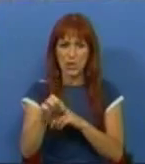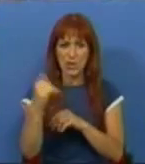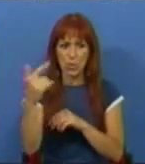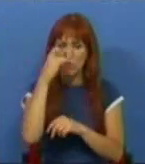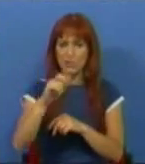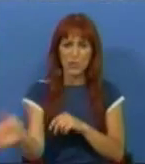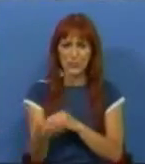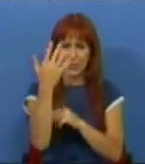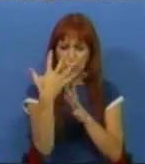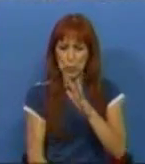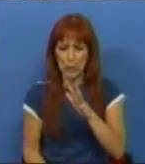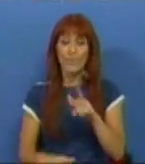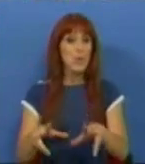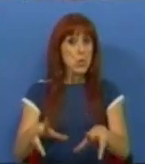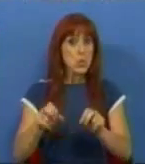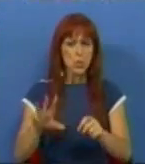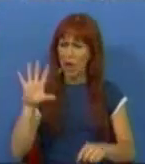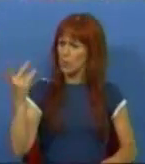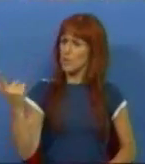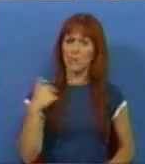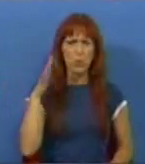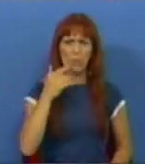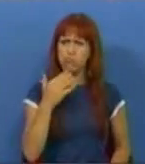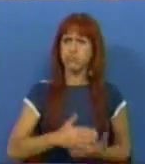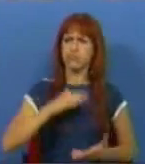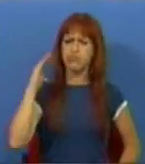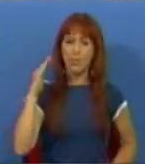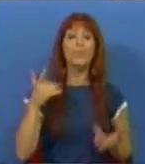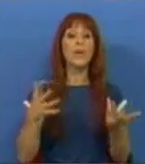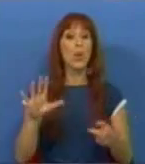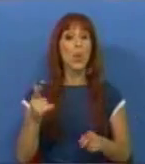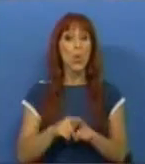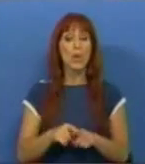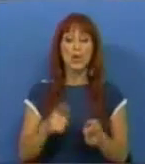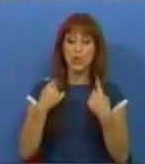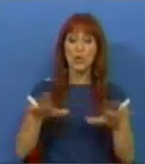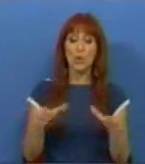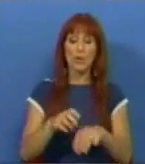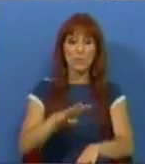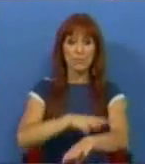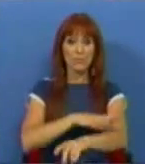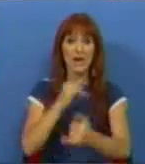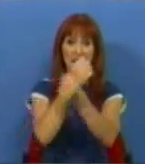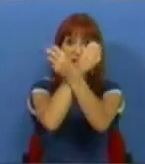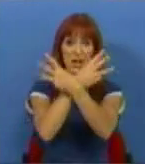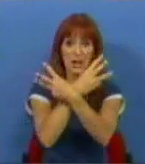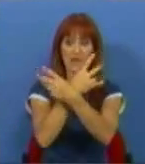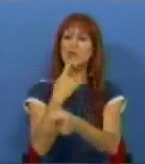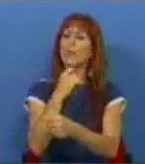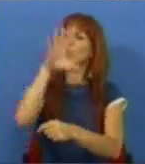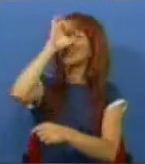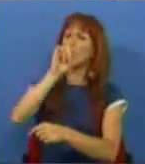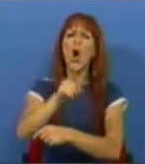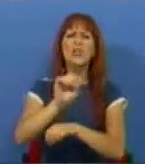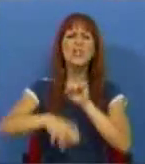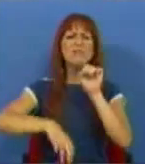50.782 pessoas. Nunca tinha acontecido um número tão elevado. E quando no Conselho de Administração do IFP se pergunta ao Governo, mas o